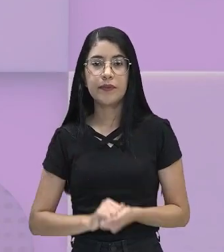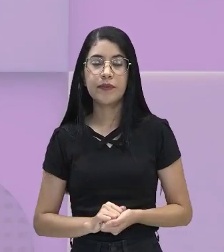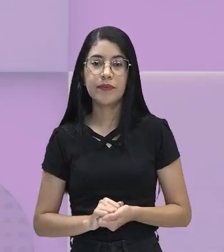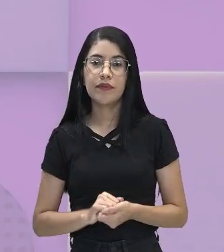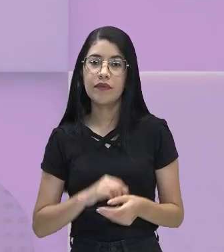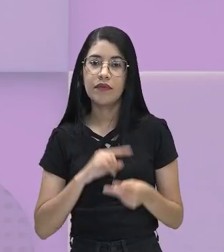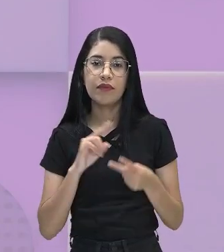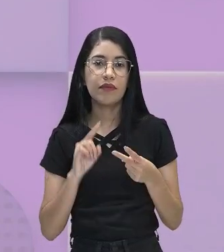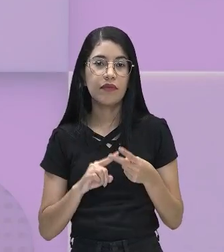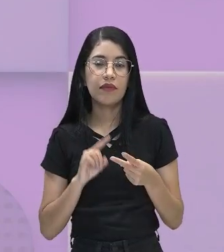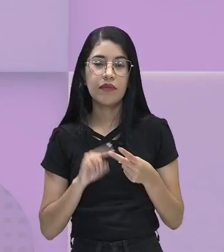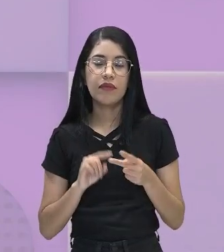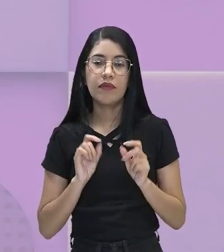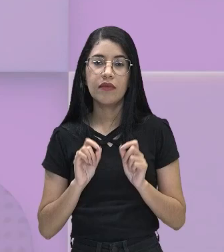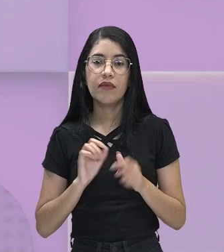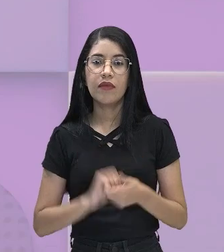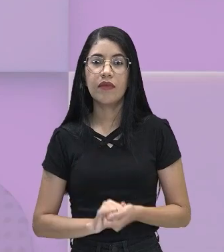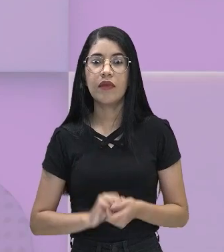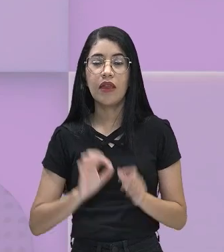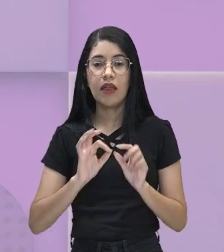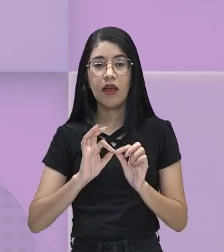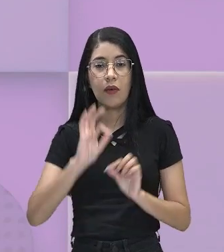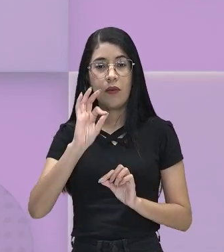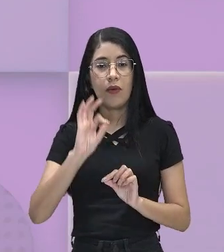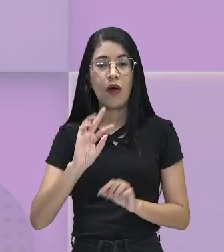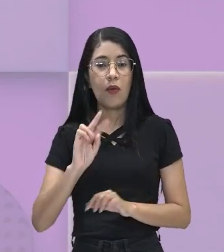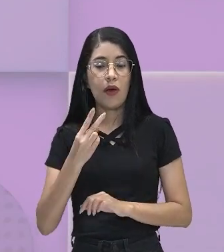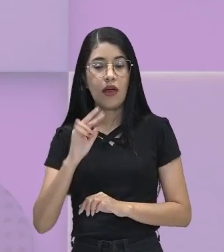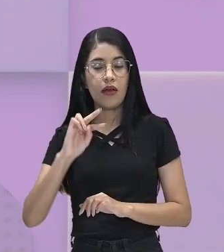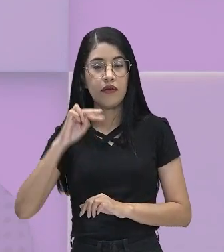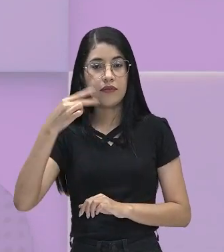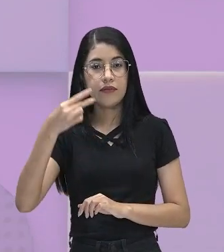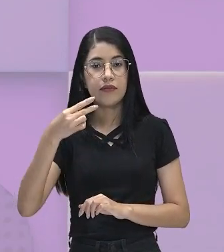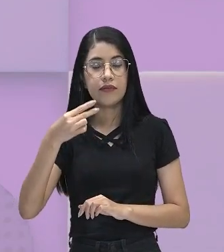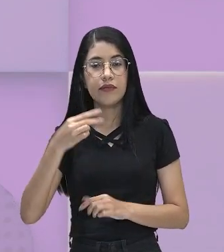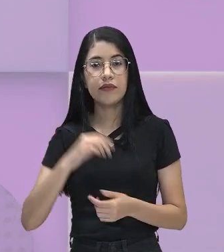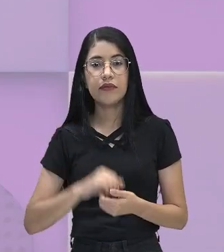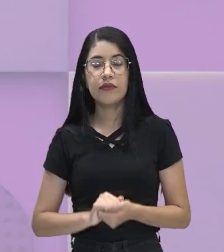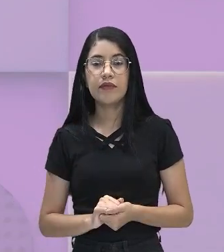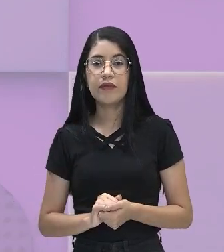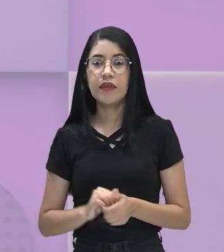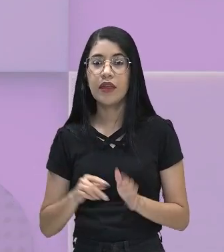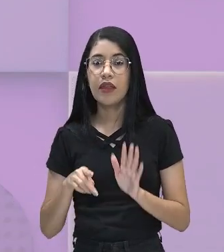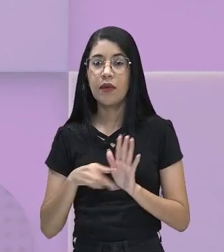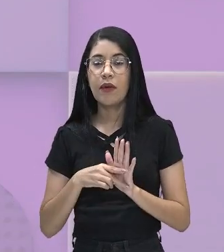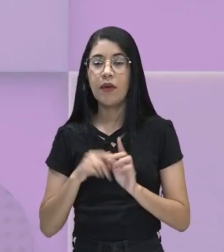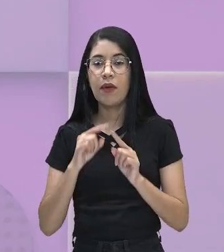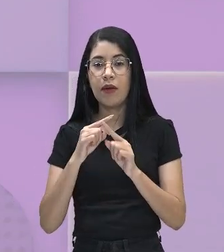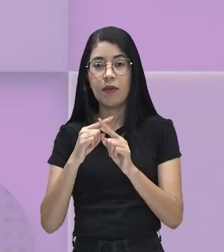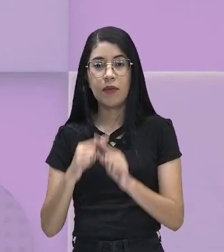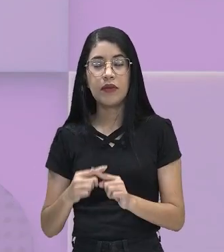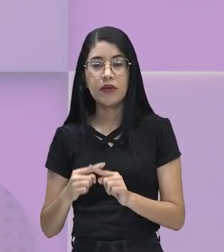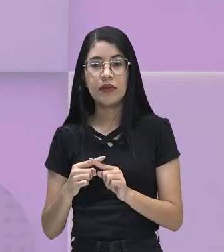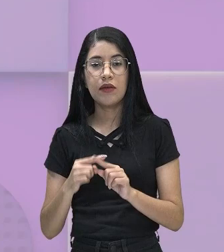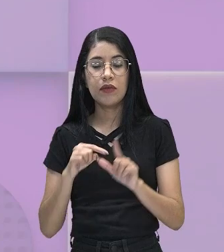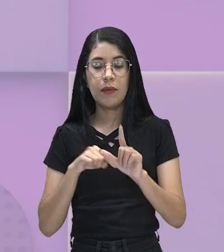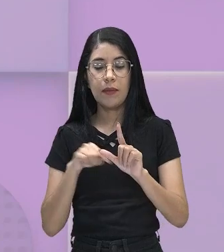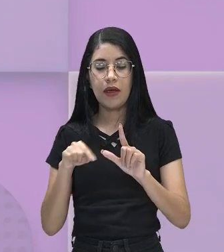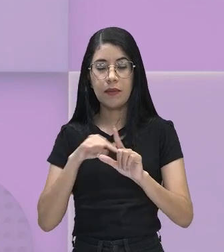segunda é que a altura ao quadrado, a altura relativa ao quadrado, vai ser igual ao produto das